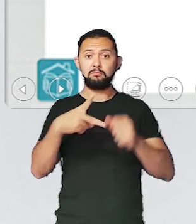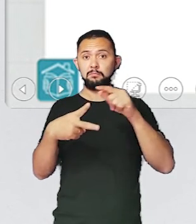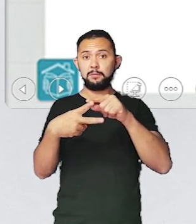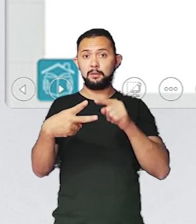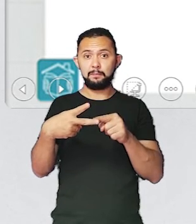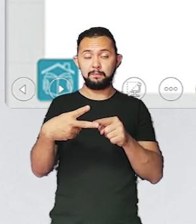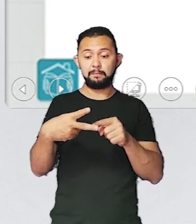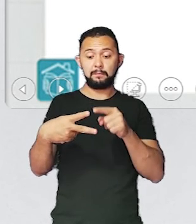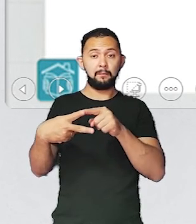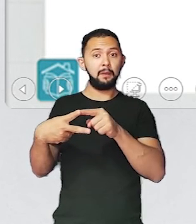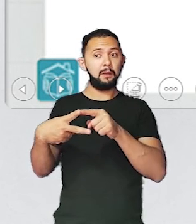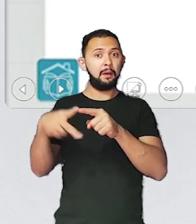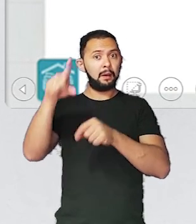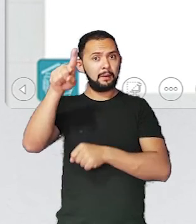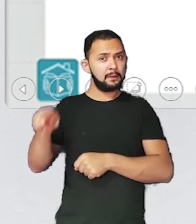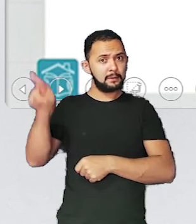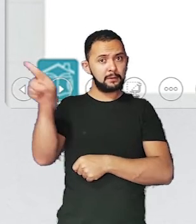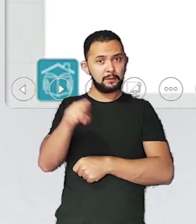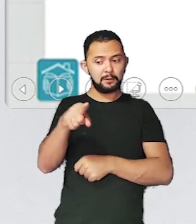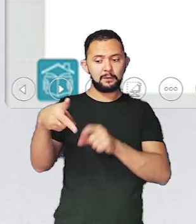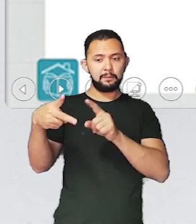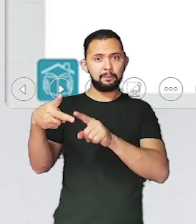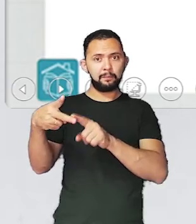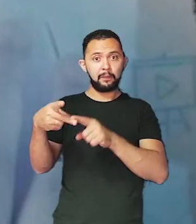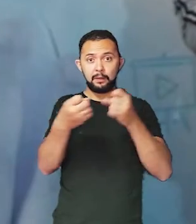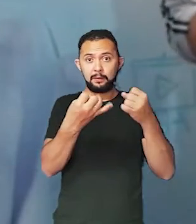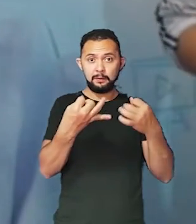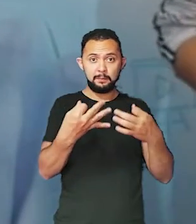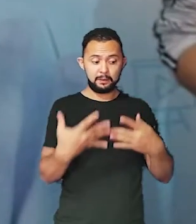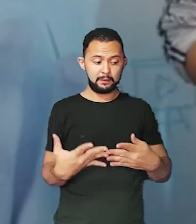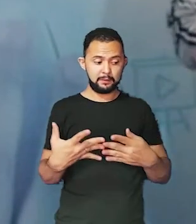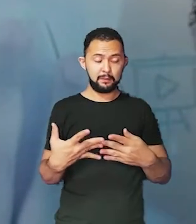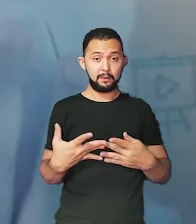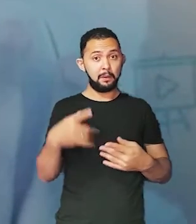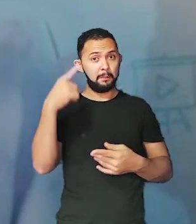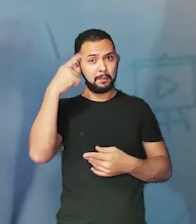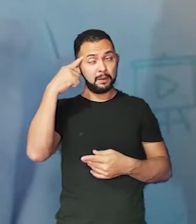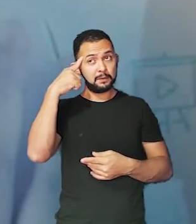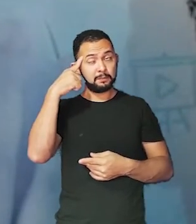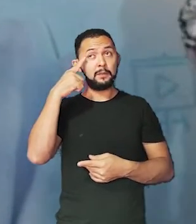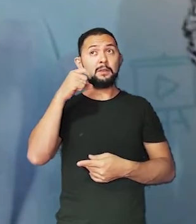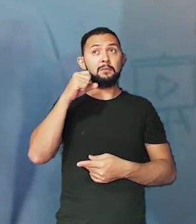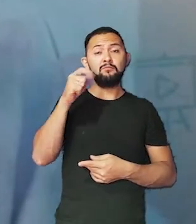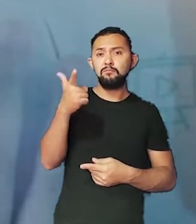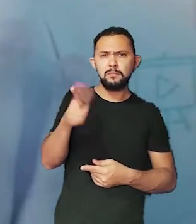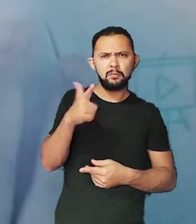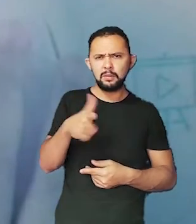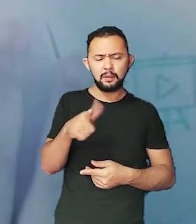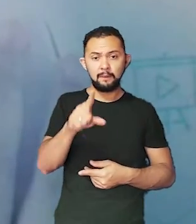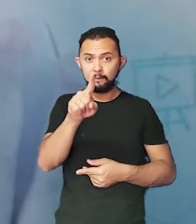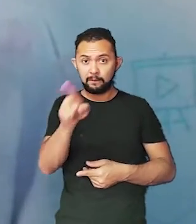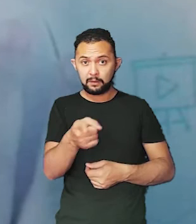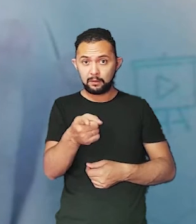explicativa. Opa, outra dica, outro bizu, né? Sem vírgula, restritiva. Com vírgula,